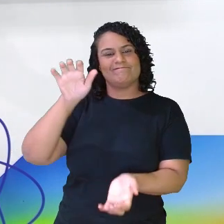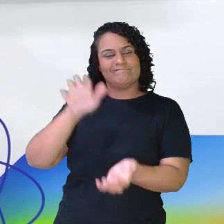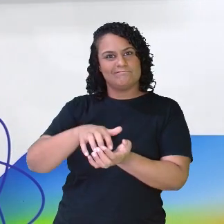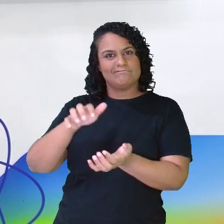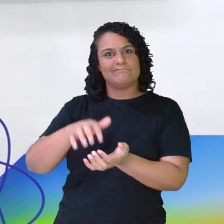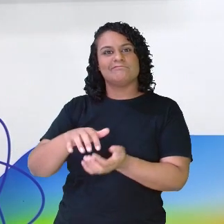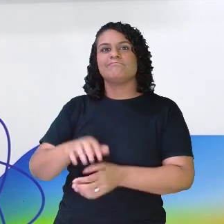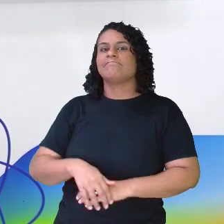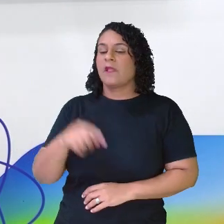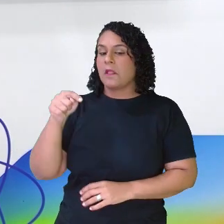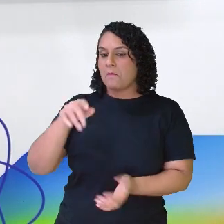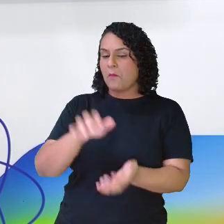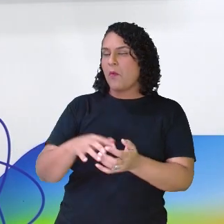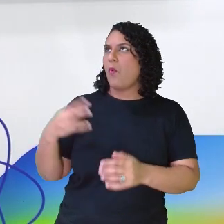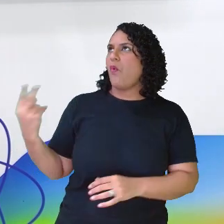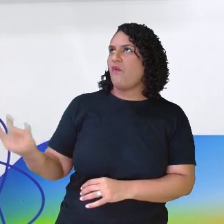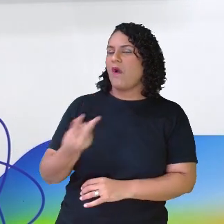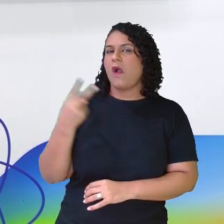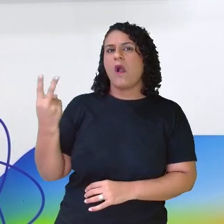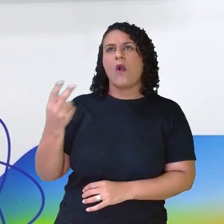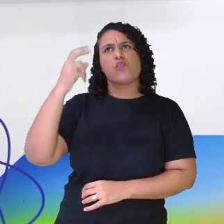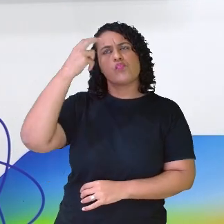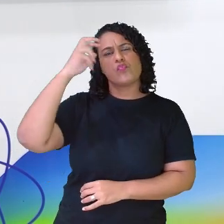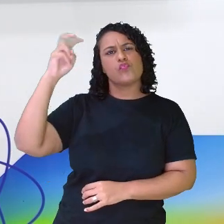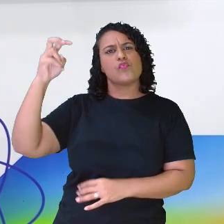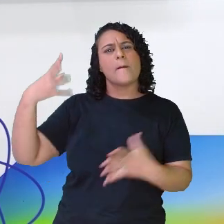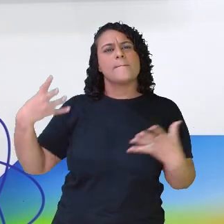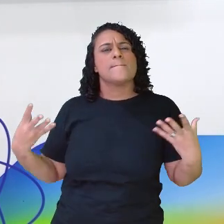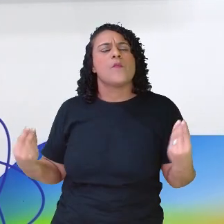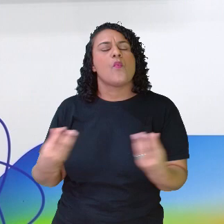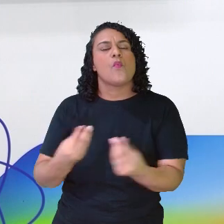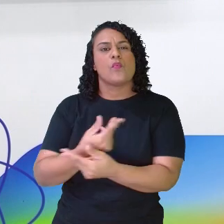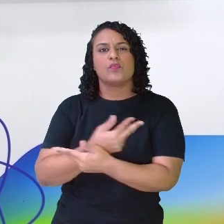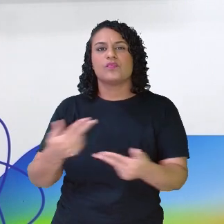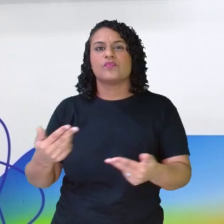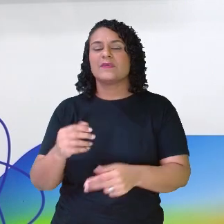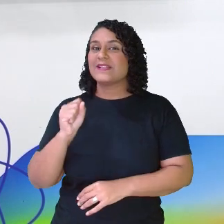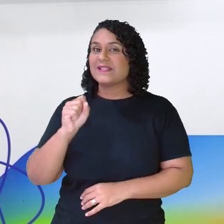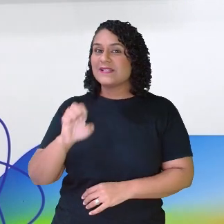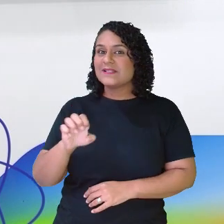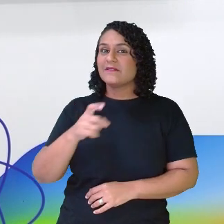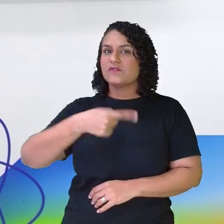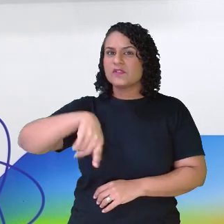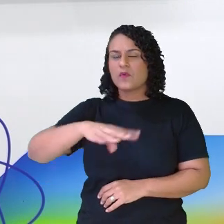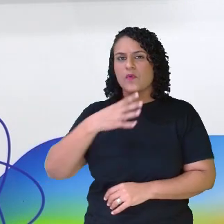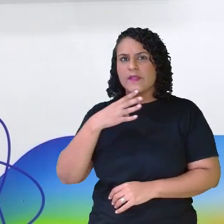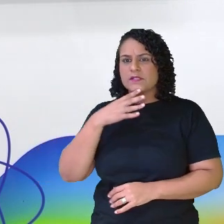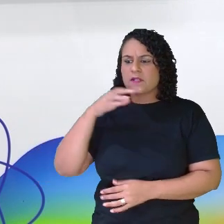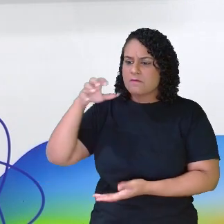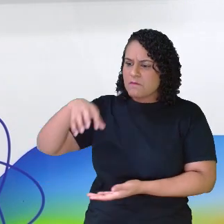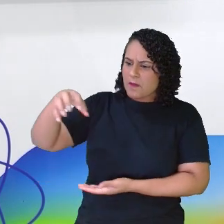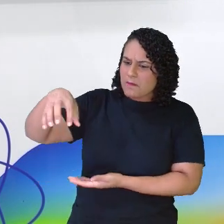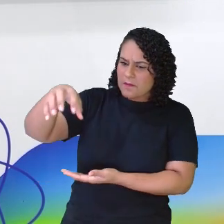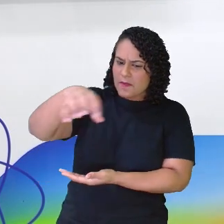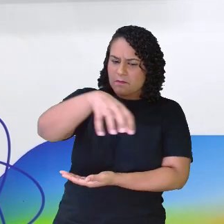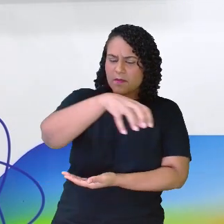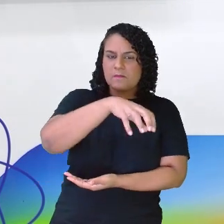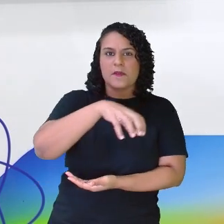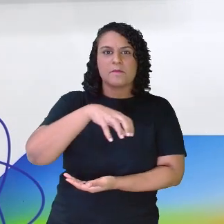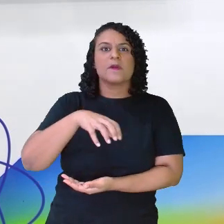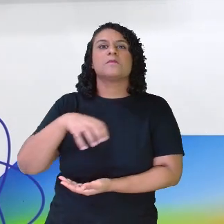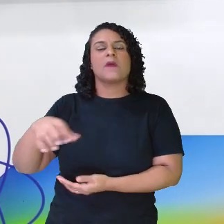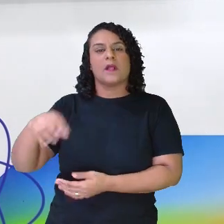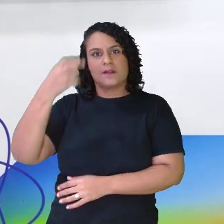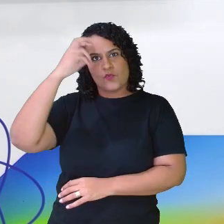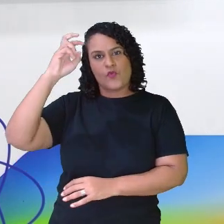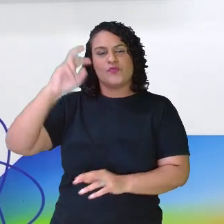ele é riquíssimo, mas se vocês começam a perceber por região, cada região vai desenvolver uma